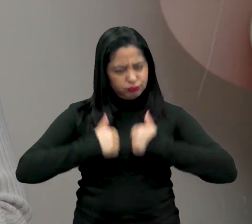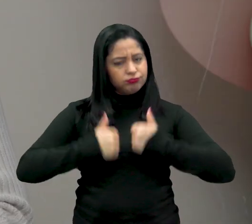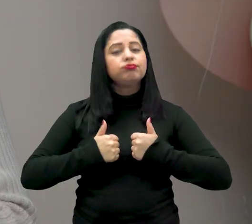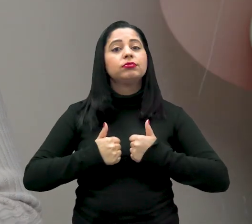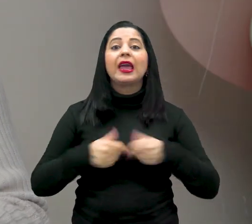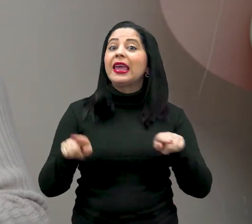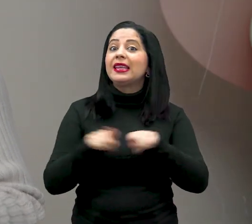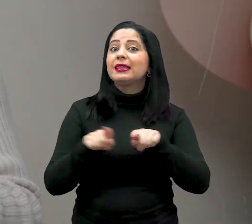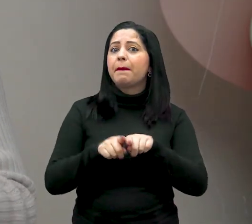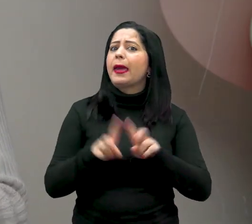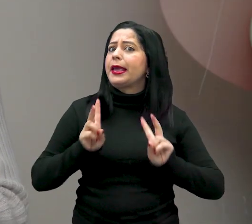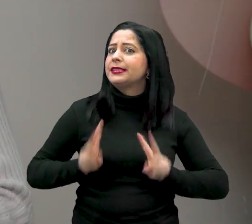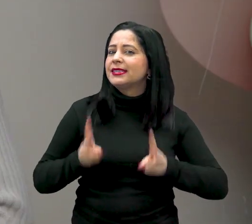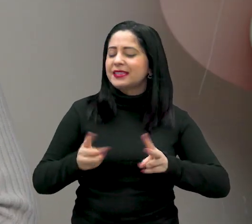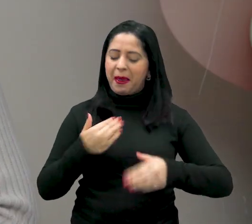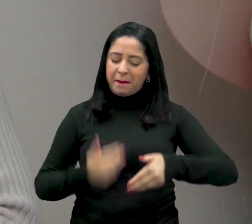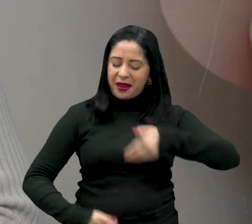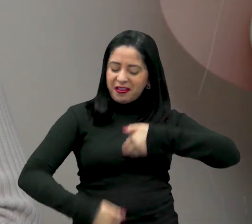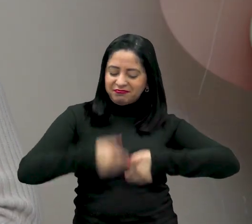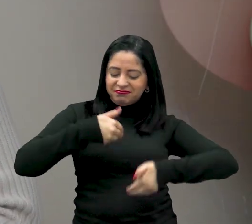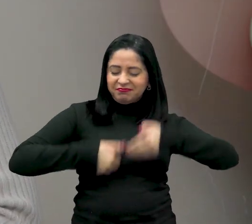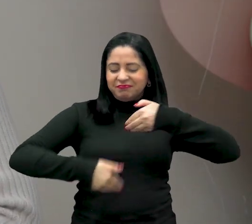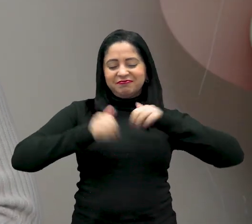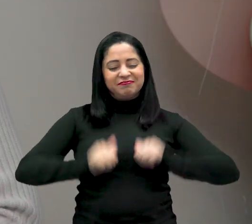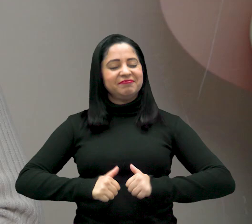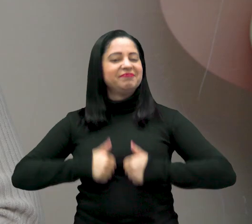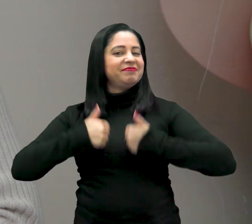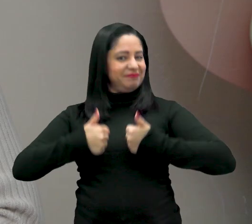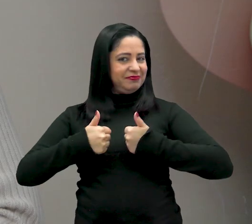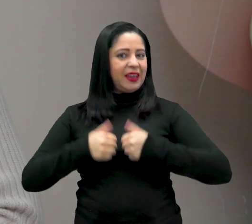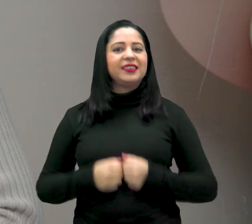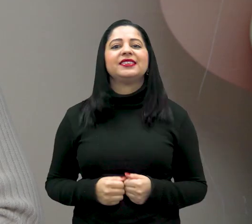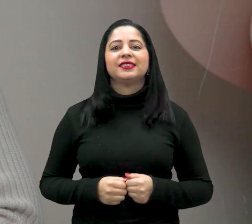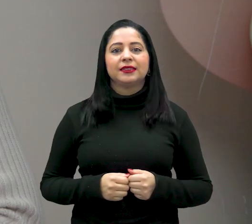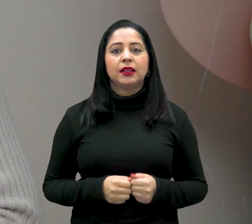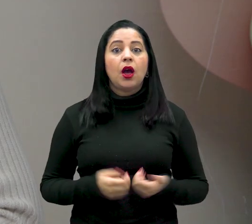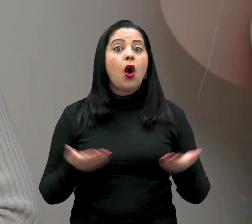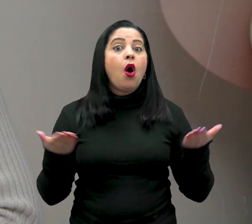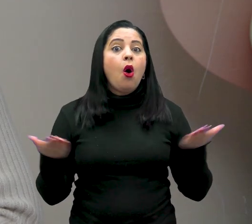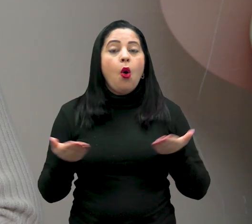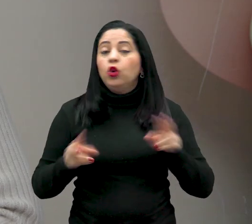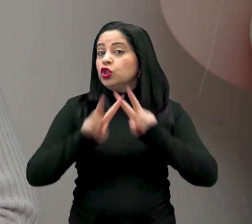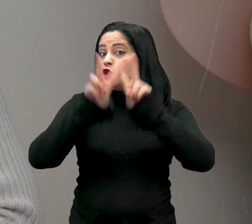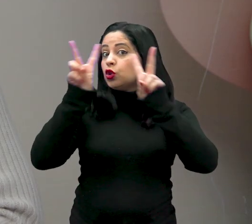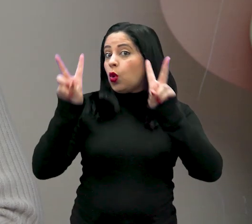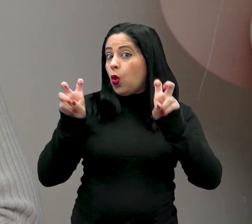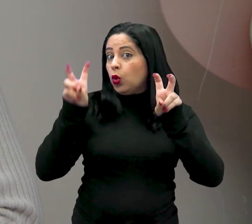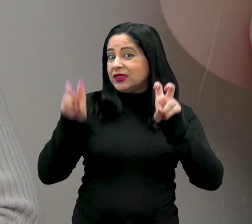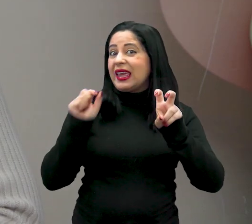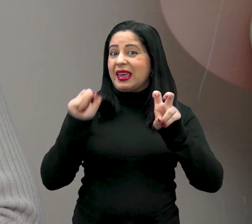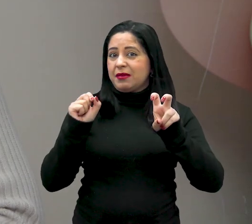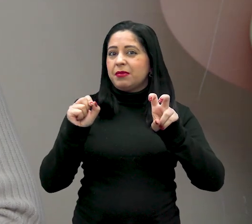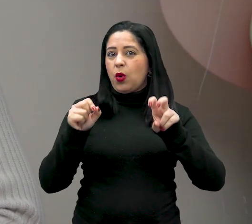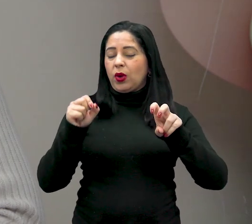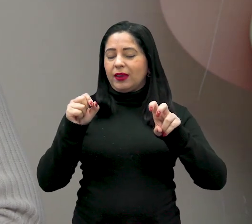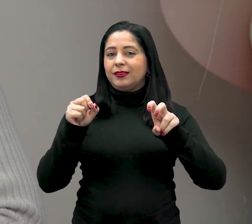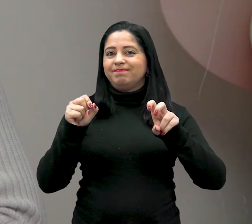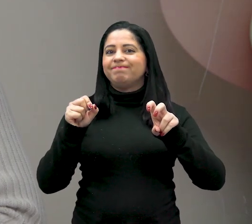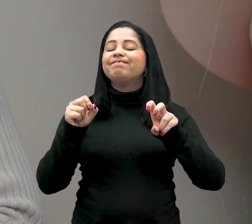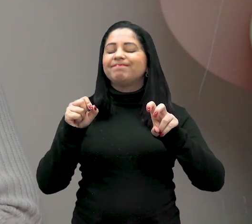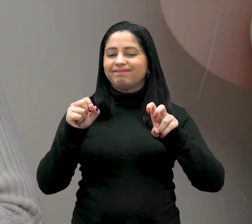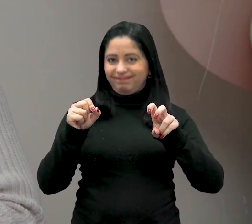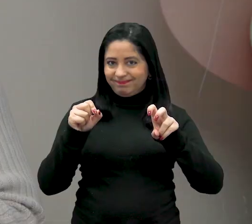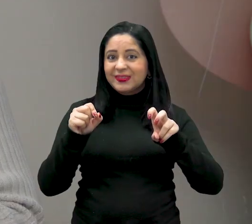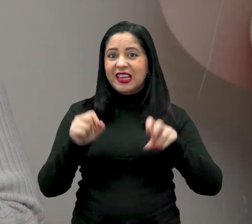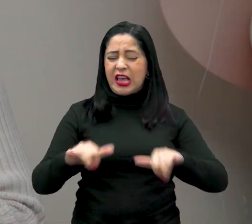seu bem-estar e, claro, tá sempre de bem com você, porque esse é o nosso propósito, né? E hoje a nossa conversa é sobre uma das regiões do corpo